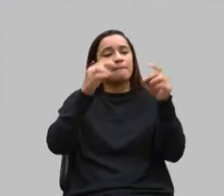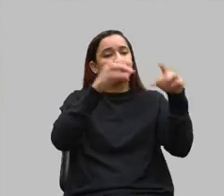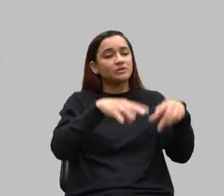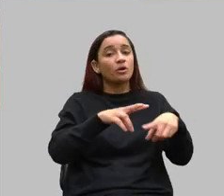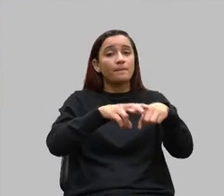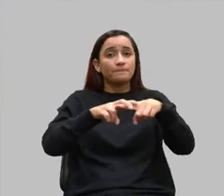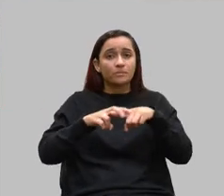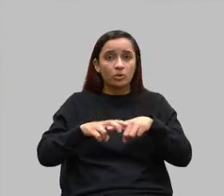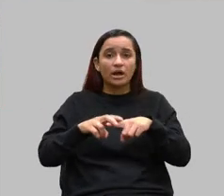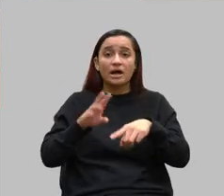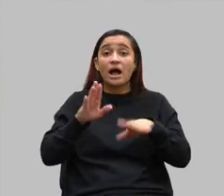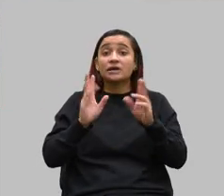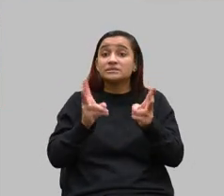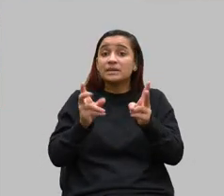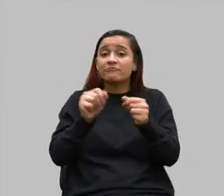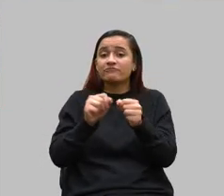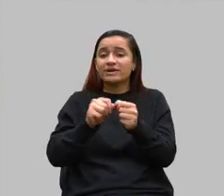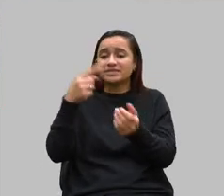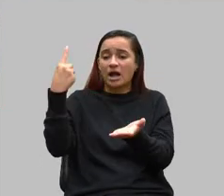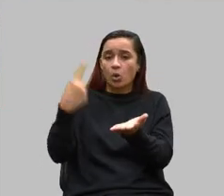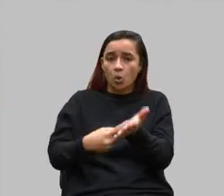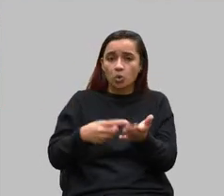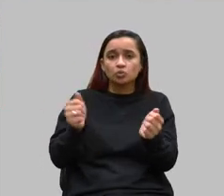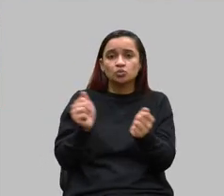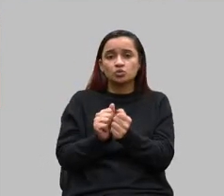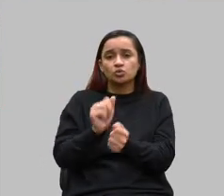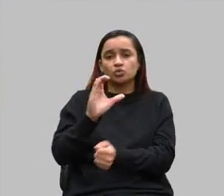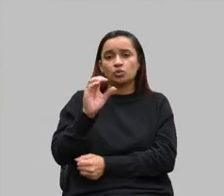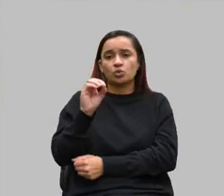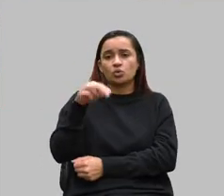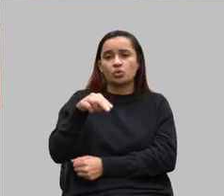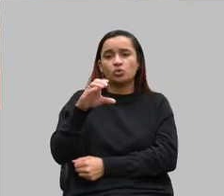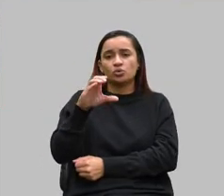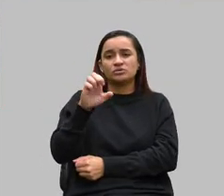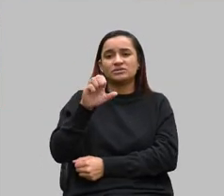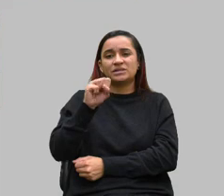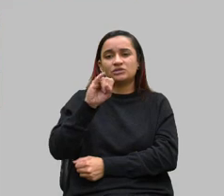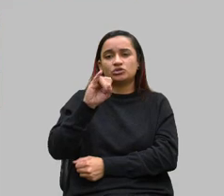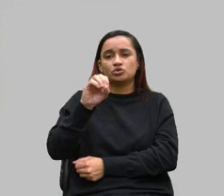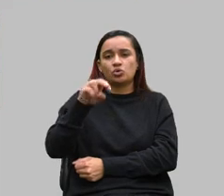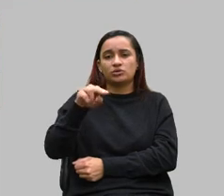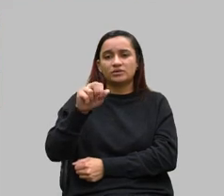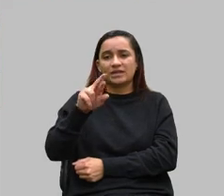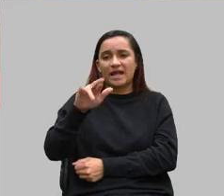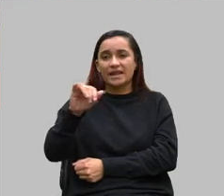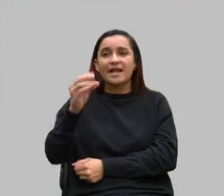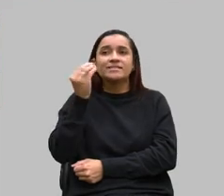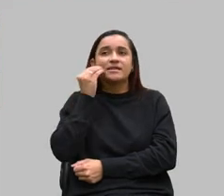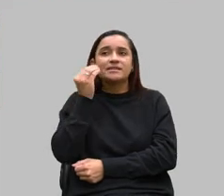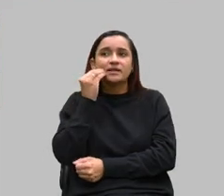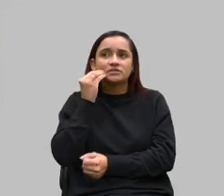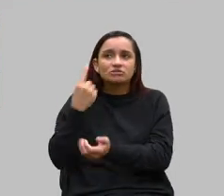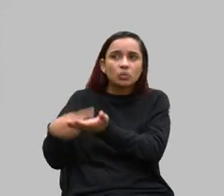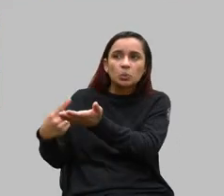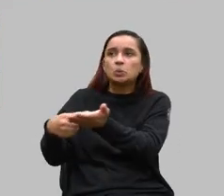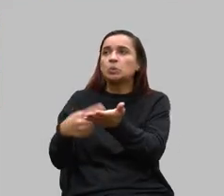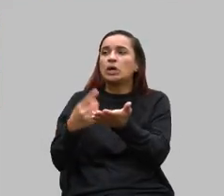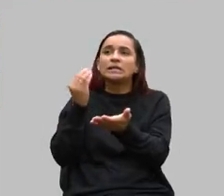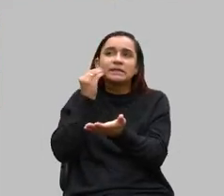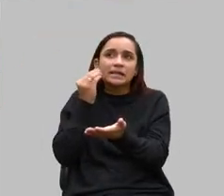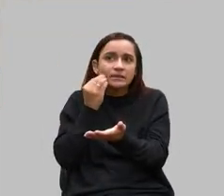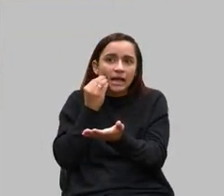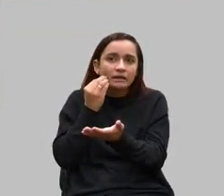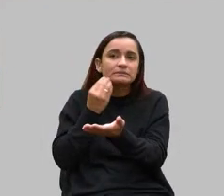a com a concessionária foram 5 anos de tratativas tentar tentamos di um processo extremamente complexo tentamos